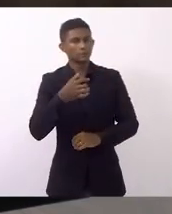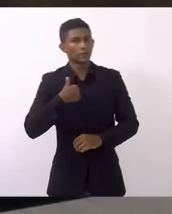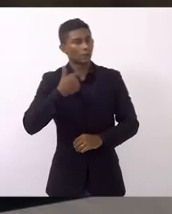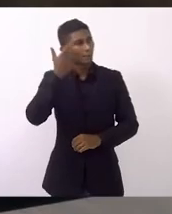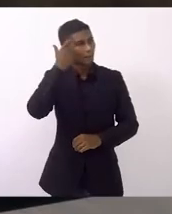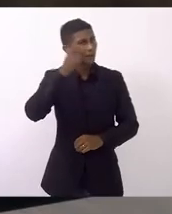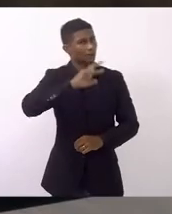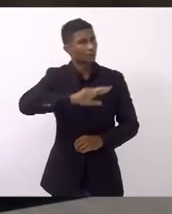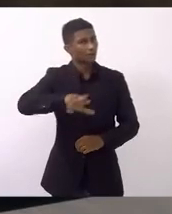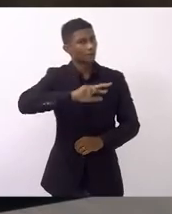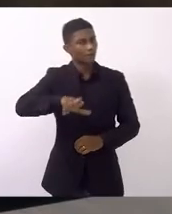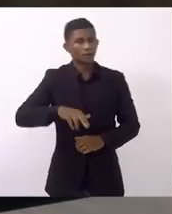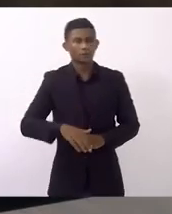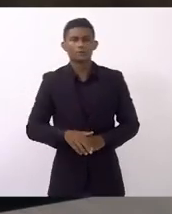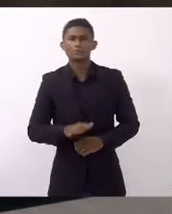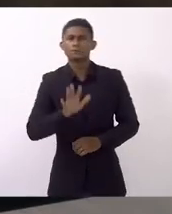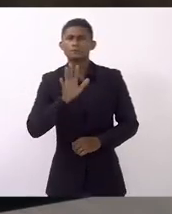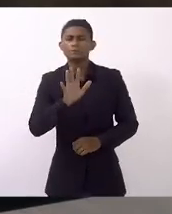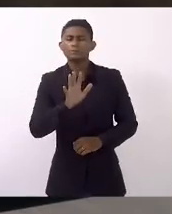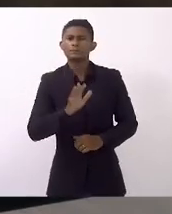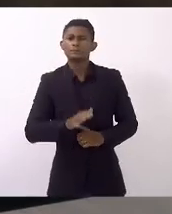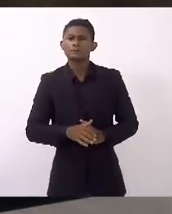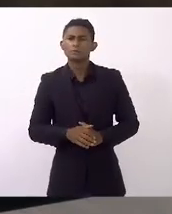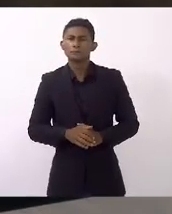não posso aqui, senhor presidente,